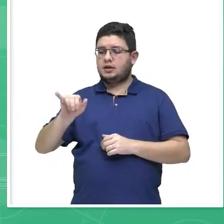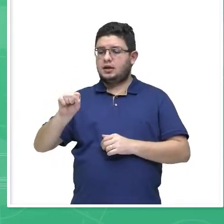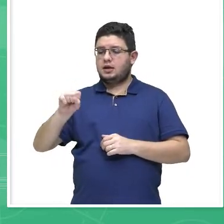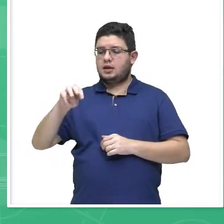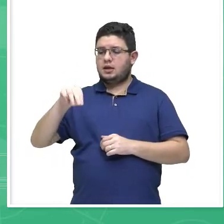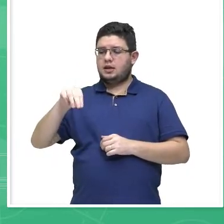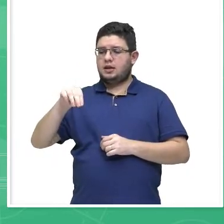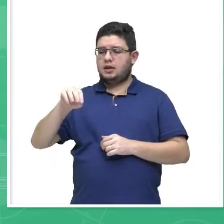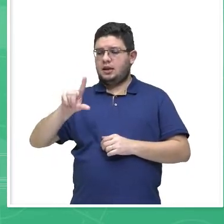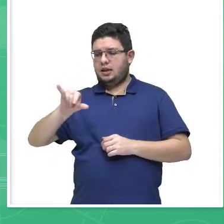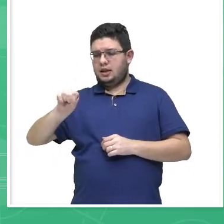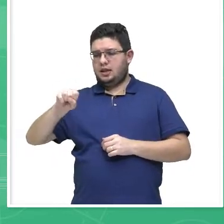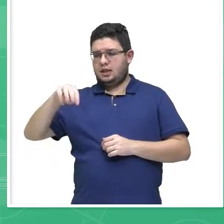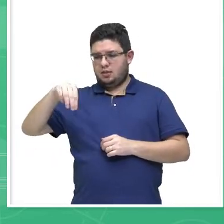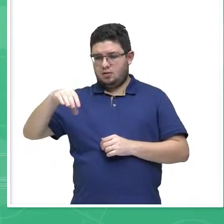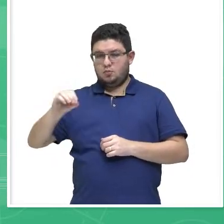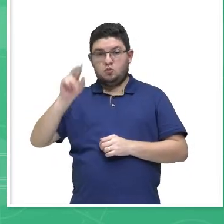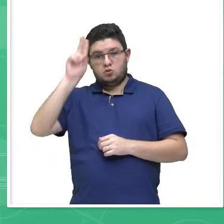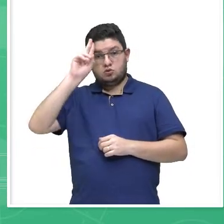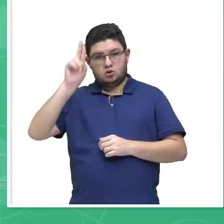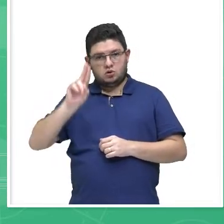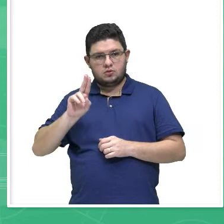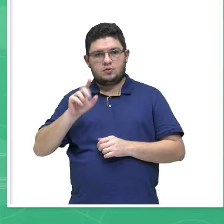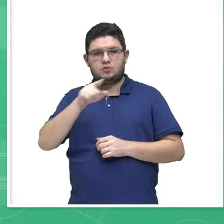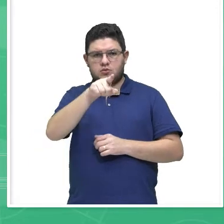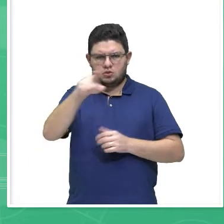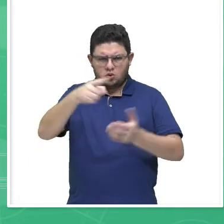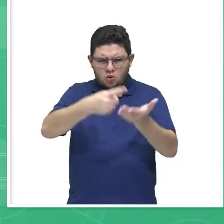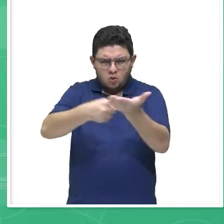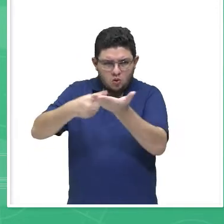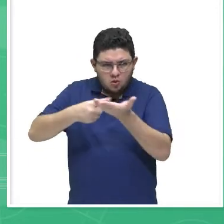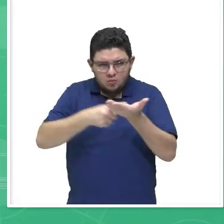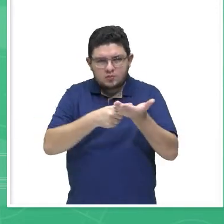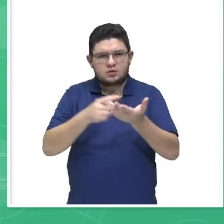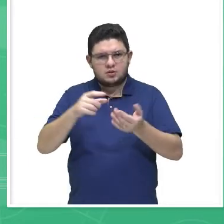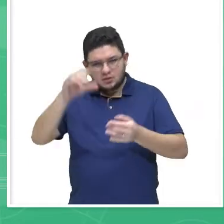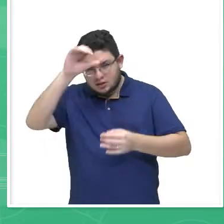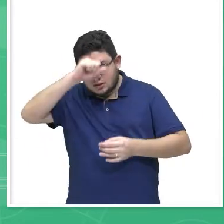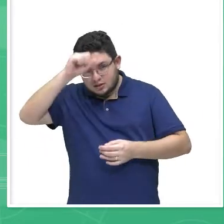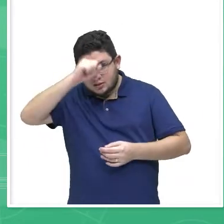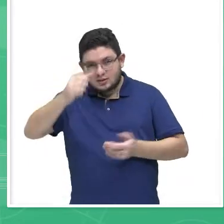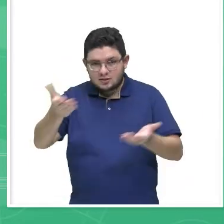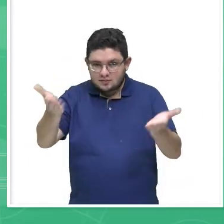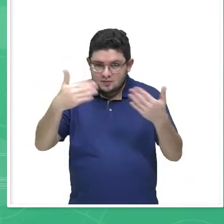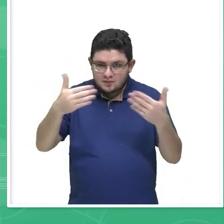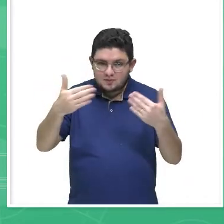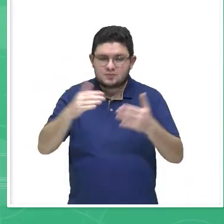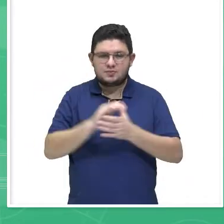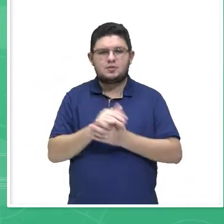Vocês concordam em entender um pouco de materialismo histórico? Vamos lá, professor?